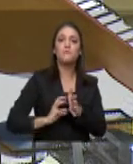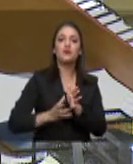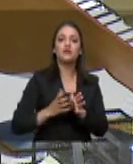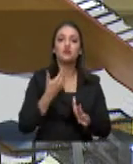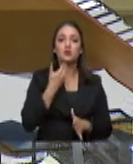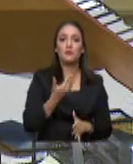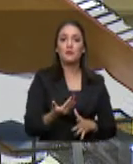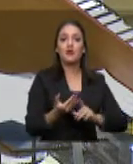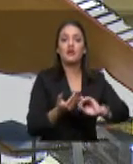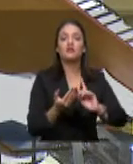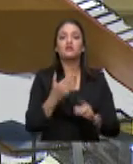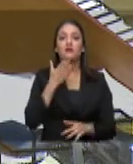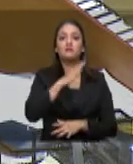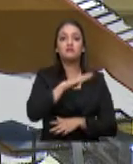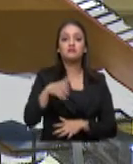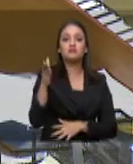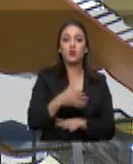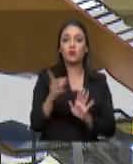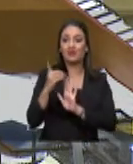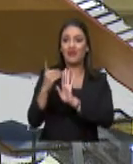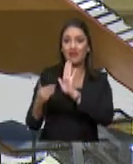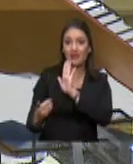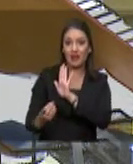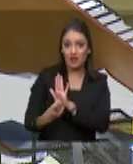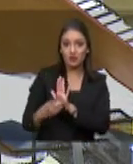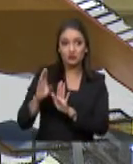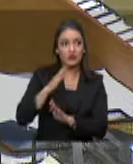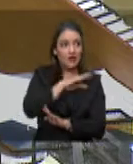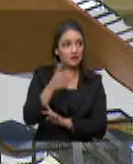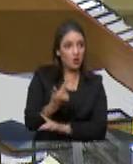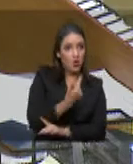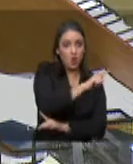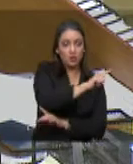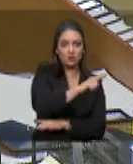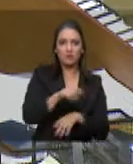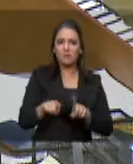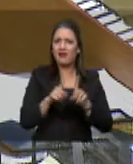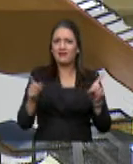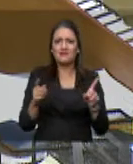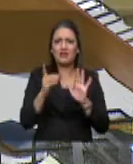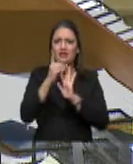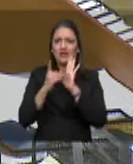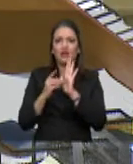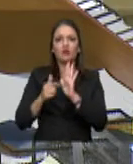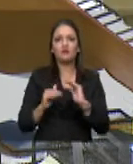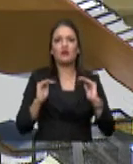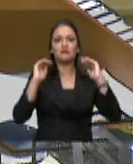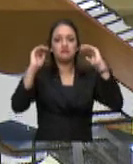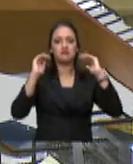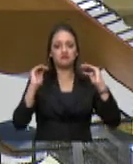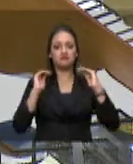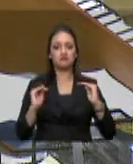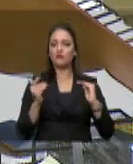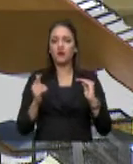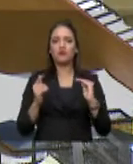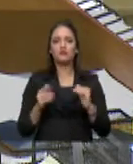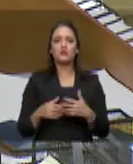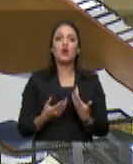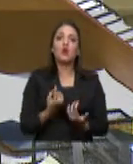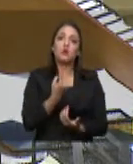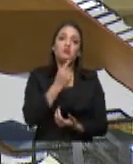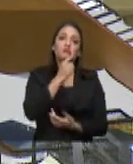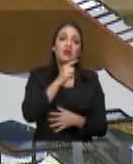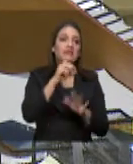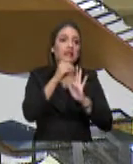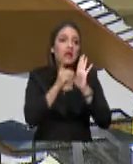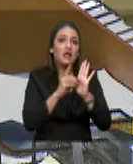decreto que revogou outro decreto. Ora, não existe hierarquia entre decretos. A revogação de qualquer decreto pode ocorrer